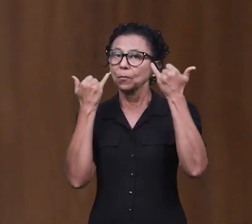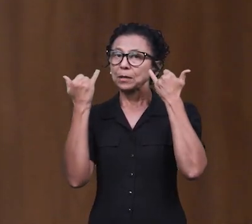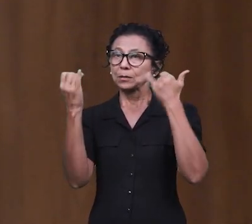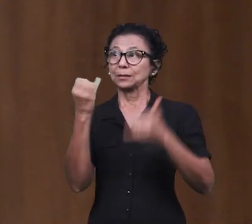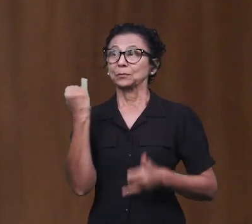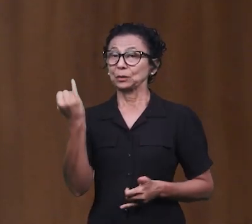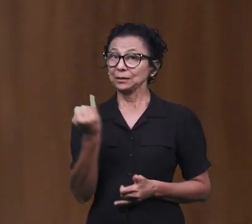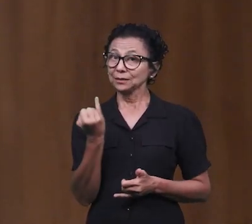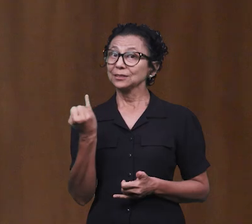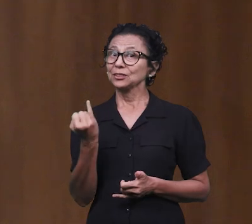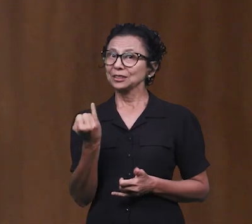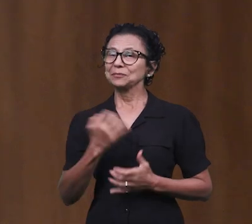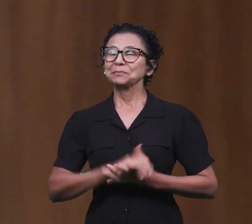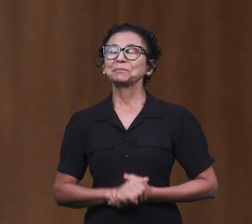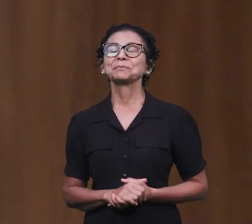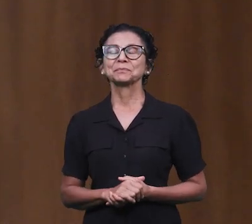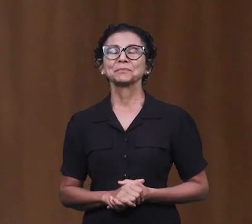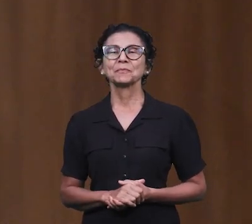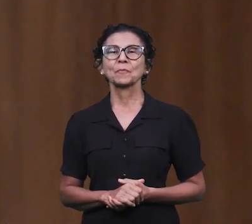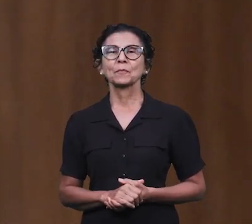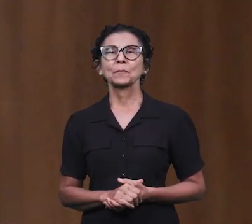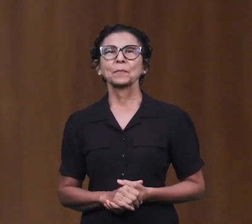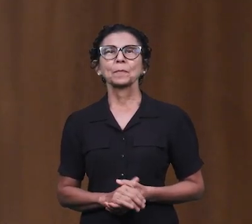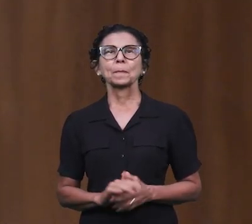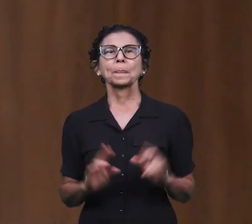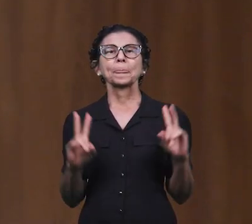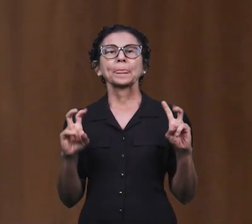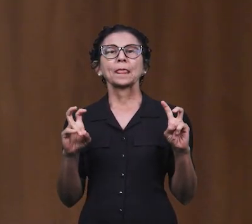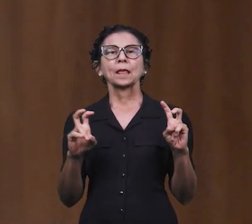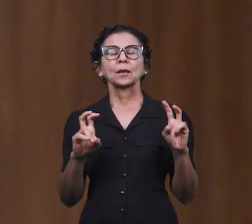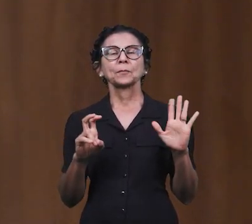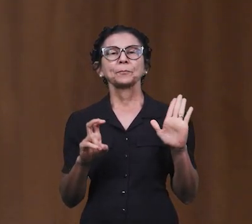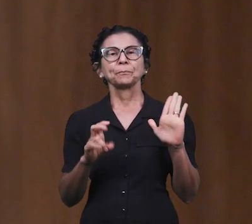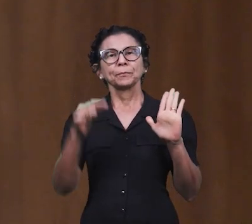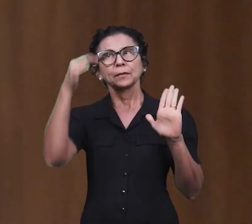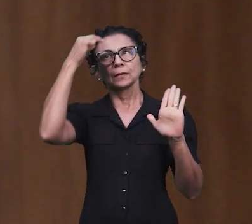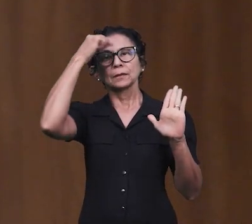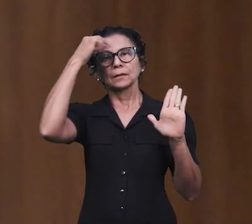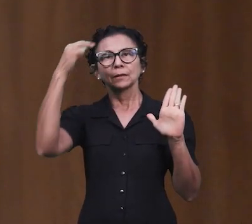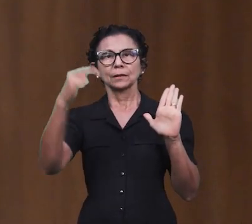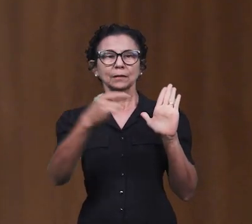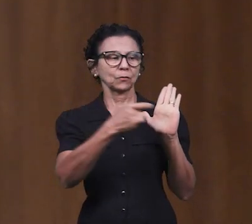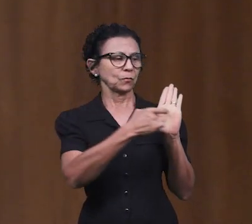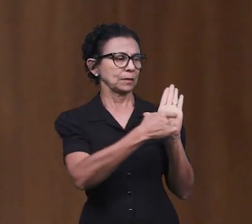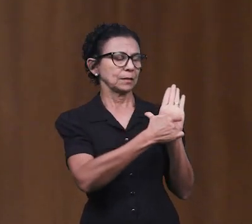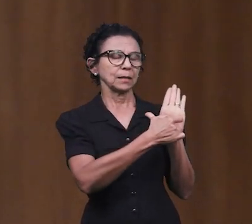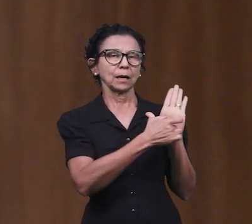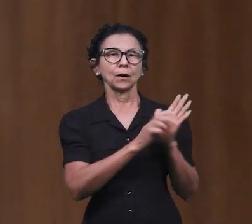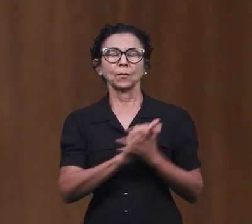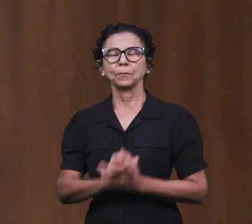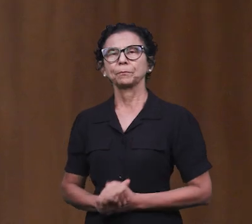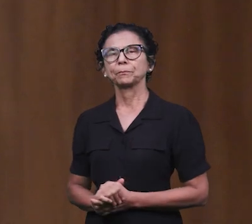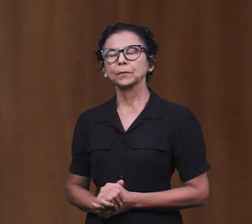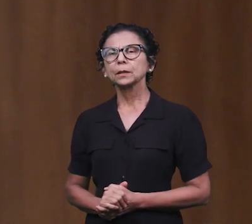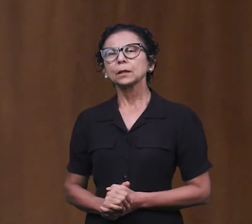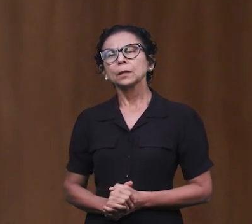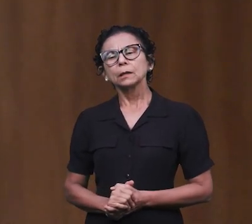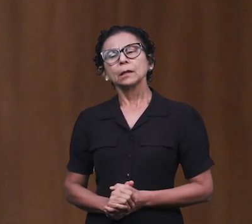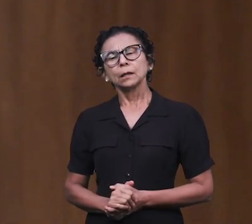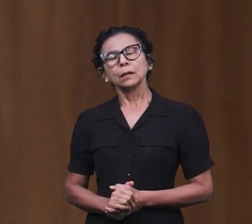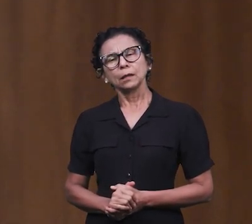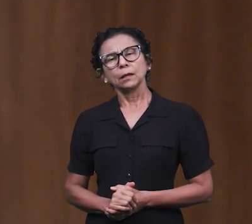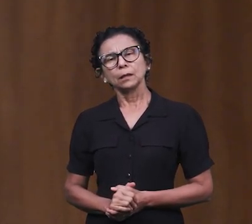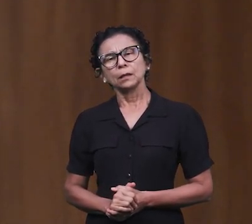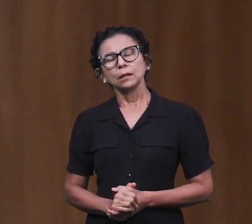vamos falar hoje. O nosso tema hoje é inteligência artificial. E quem está aqui conosco é uma pessoa que está